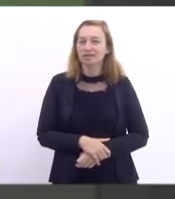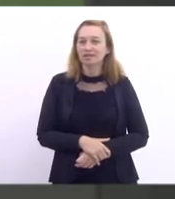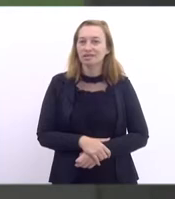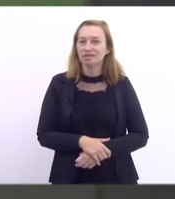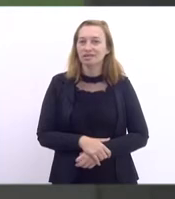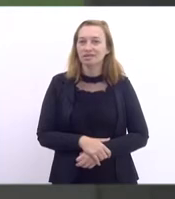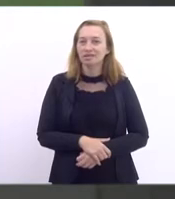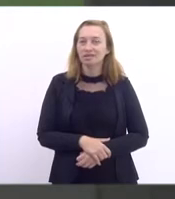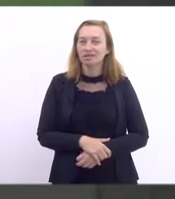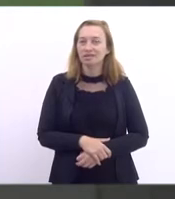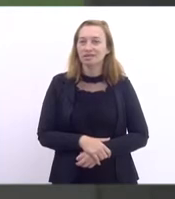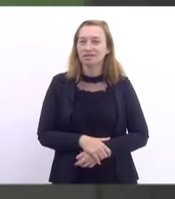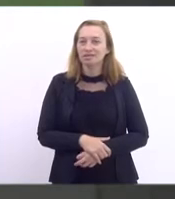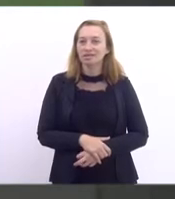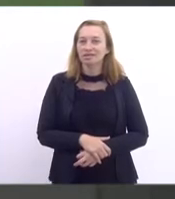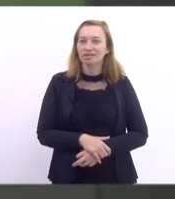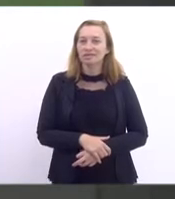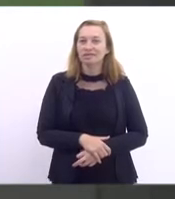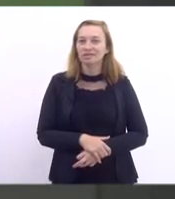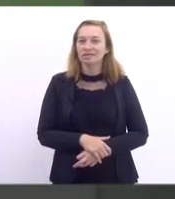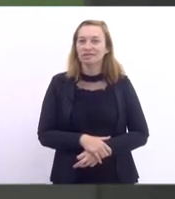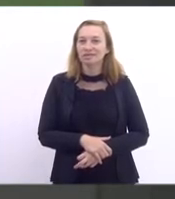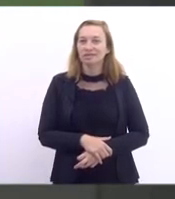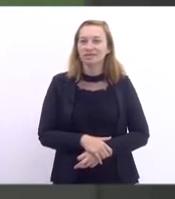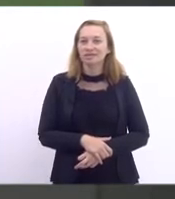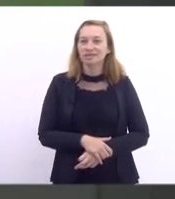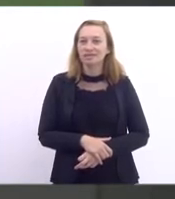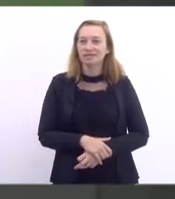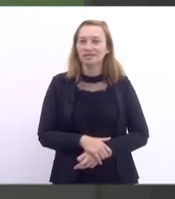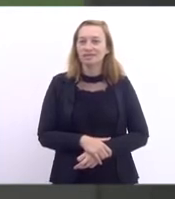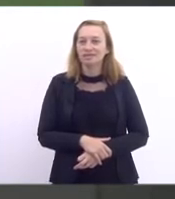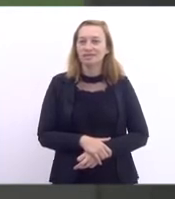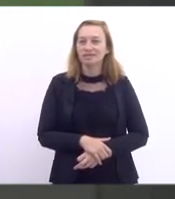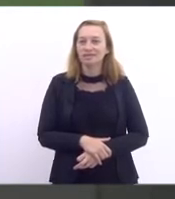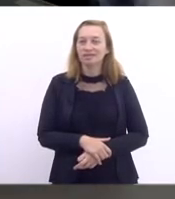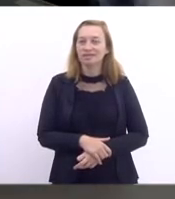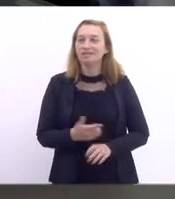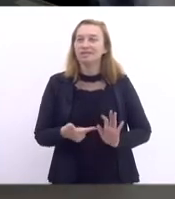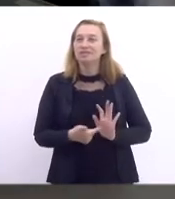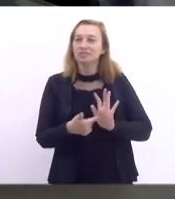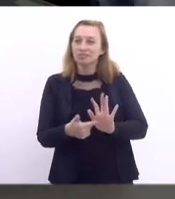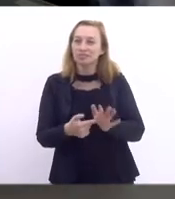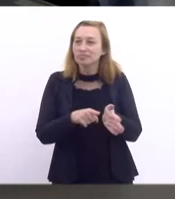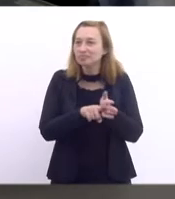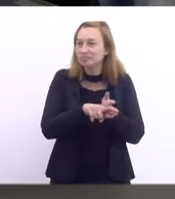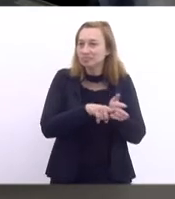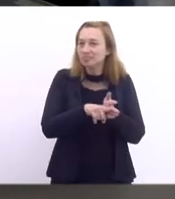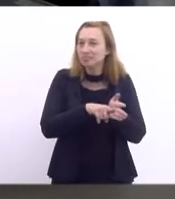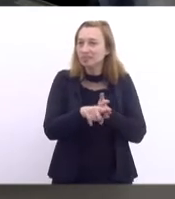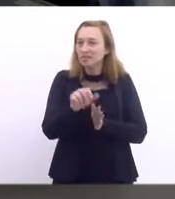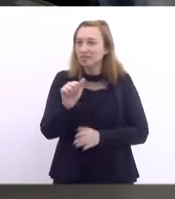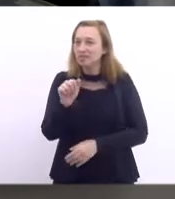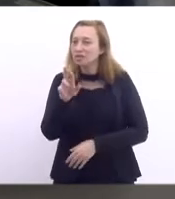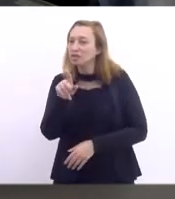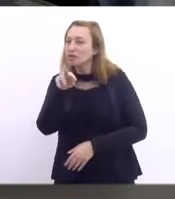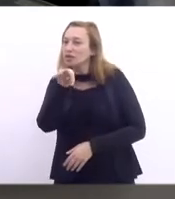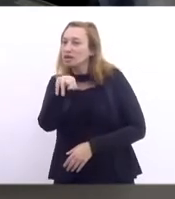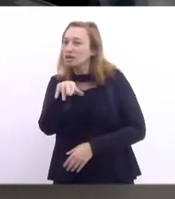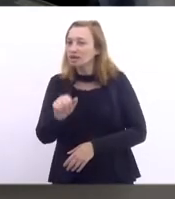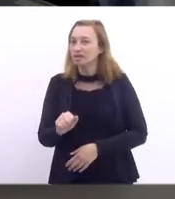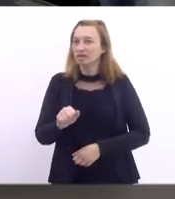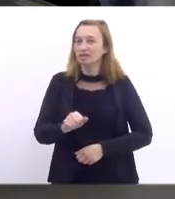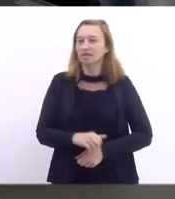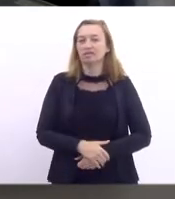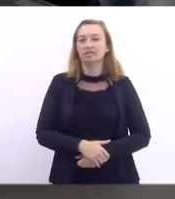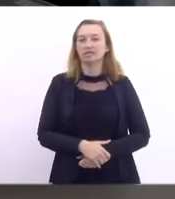o ataque e é na mostra da inspeção é da auditoria é